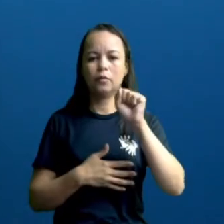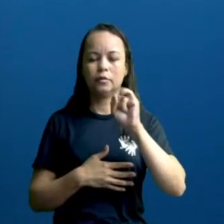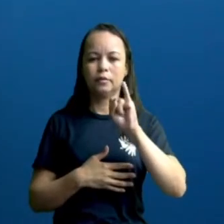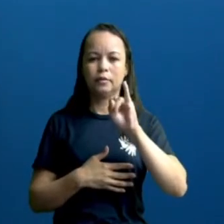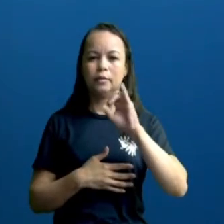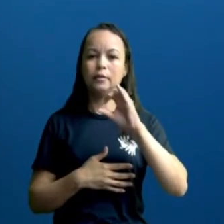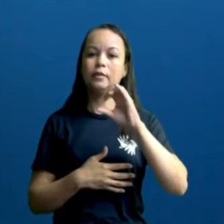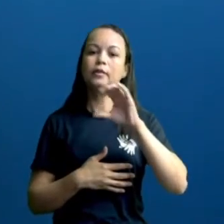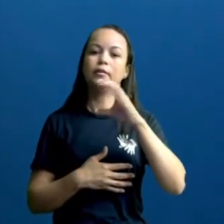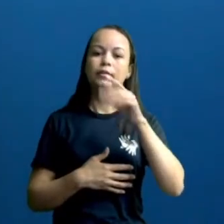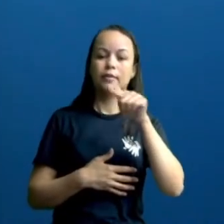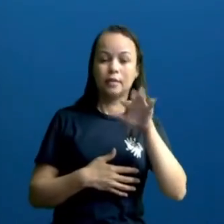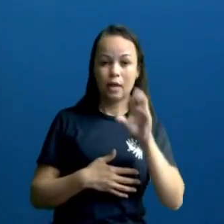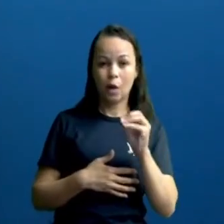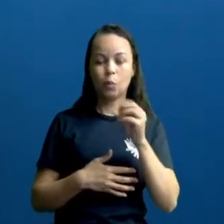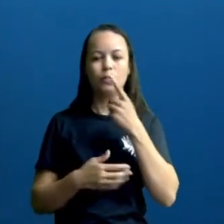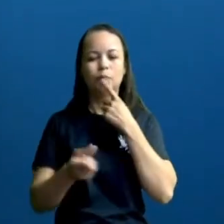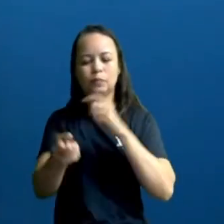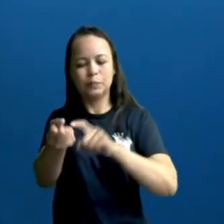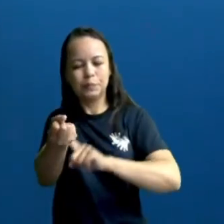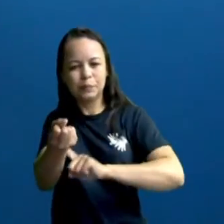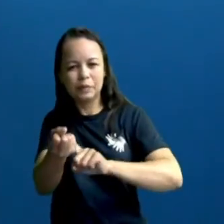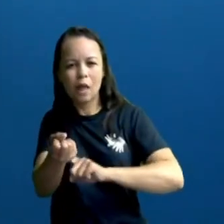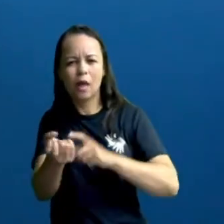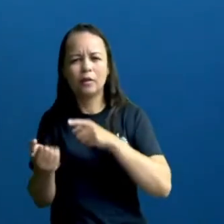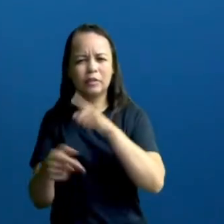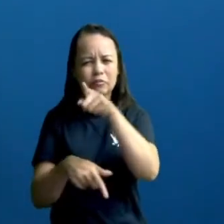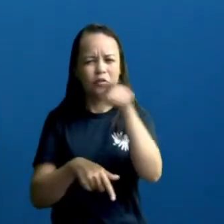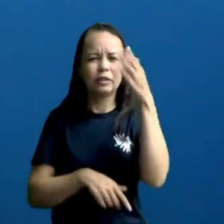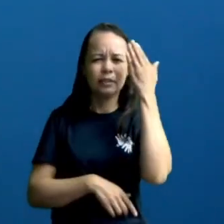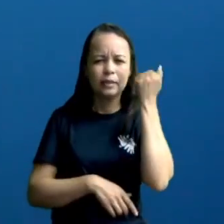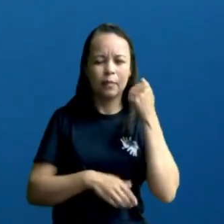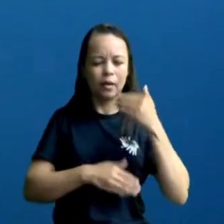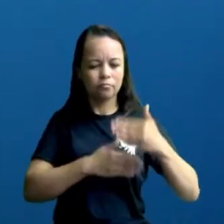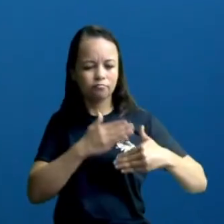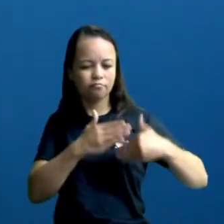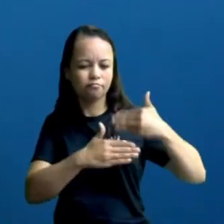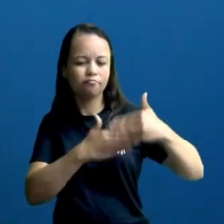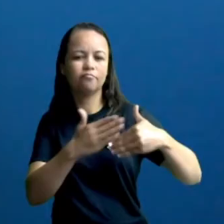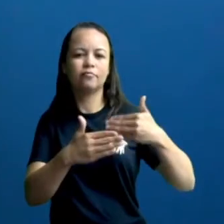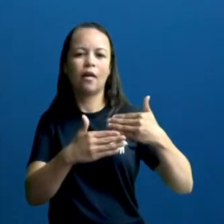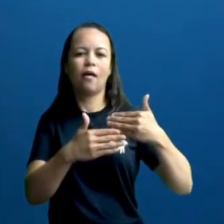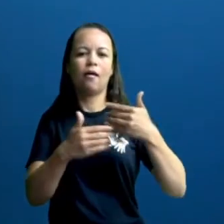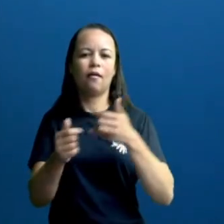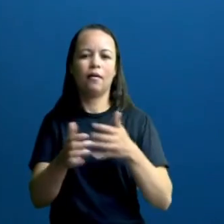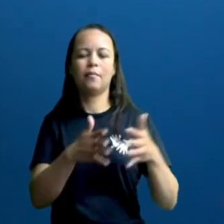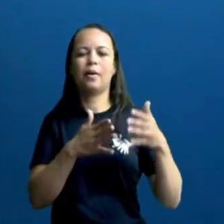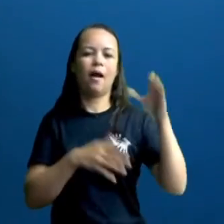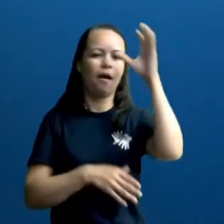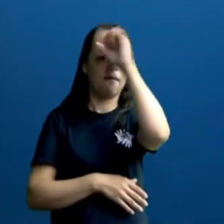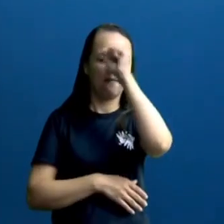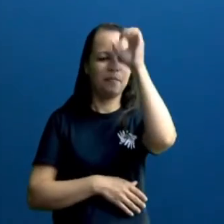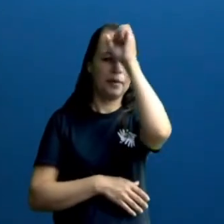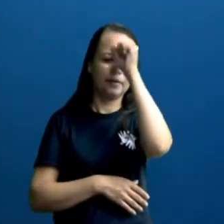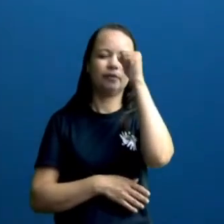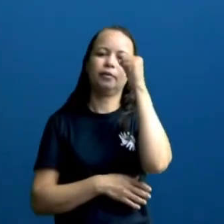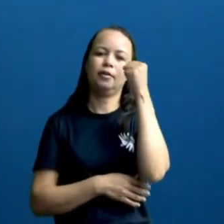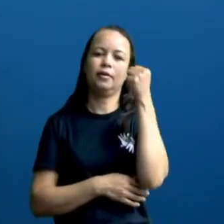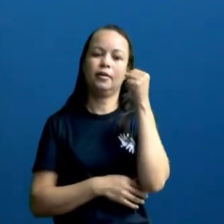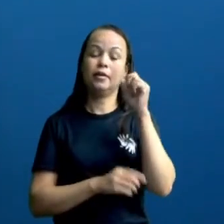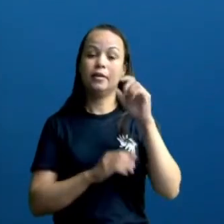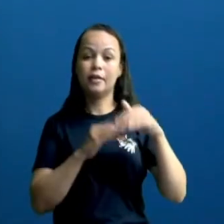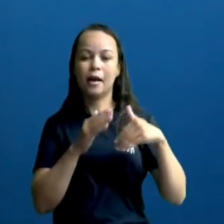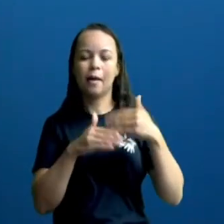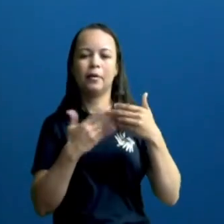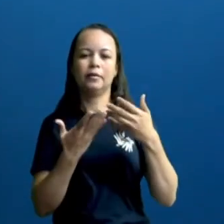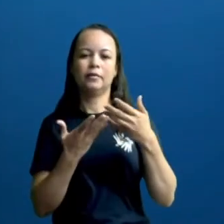entendendo o que é que compõe o sangue, pode ter certeza, você já deu passos virtuosos para aprender e para